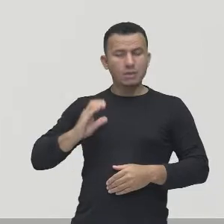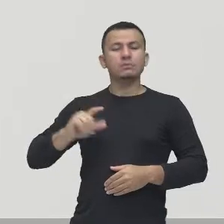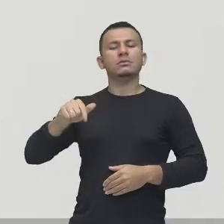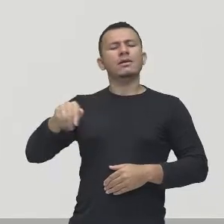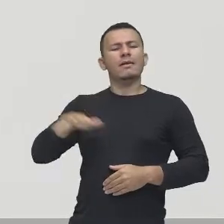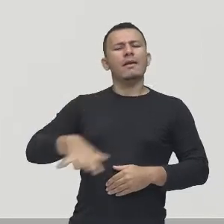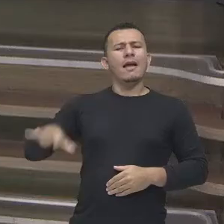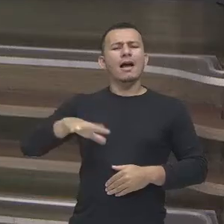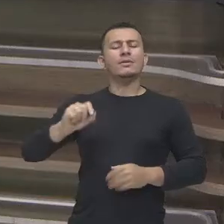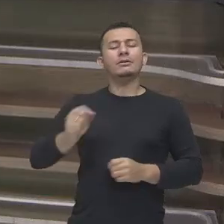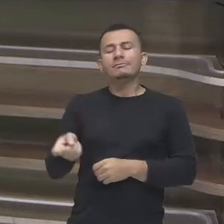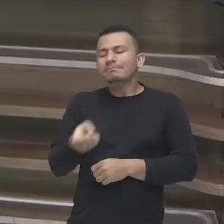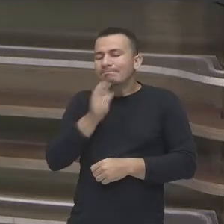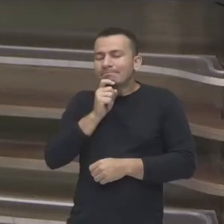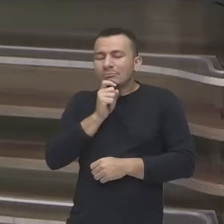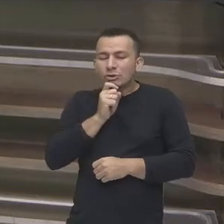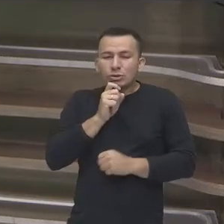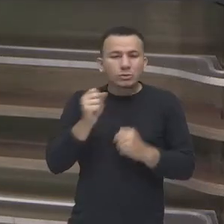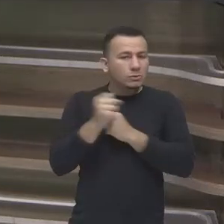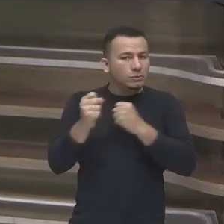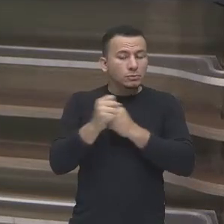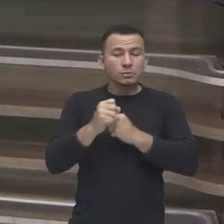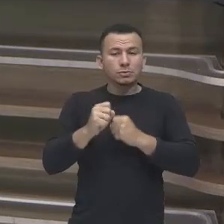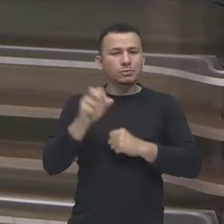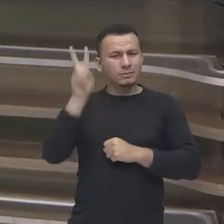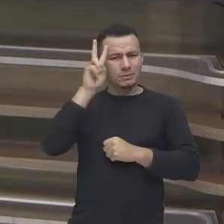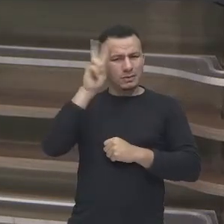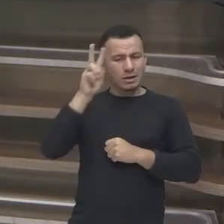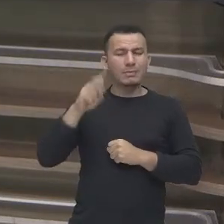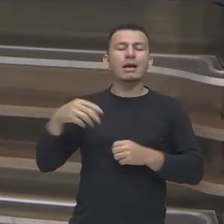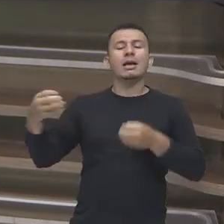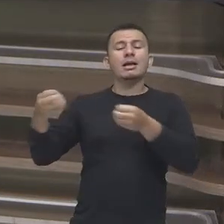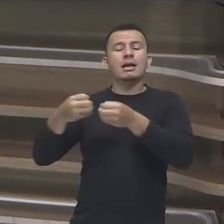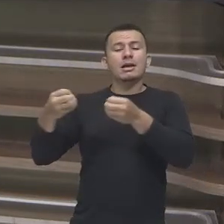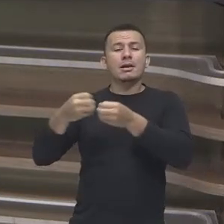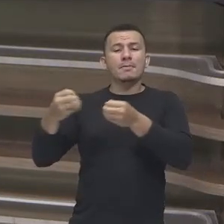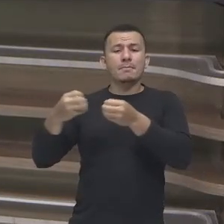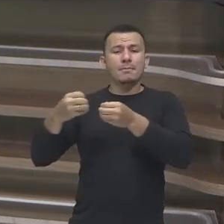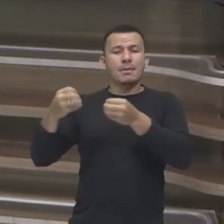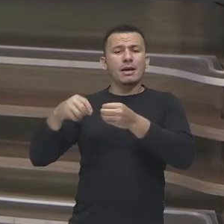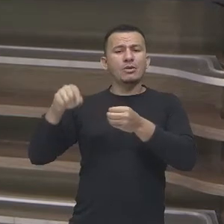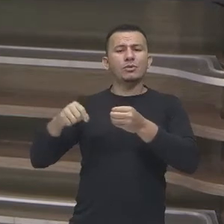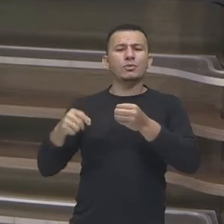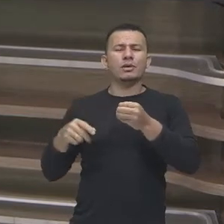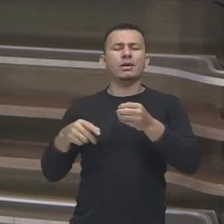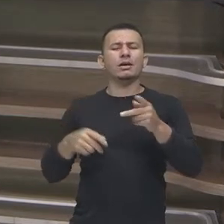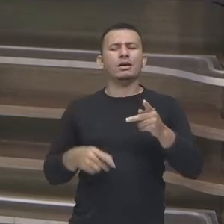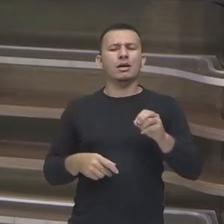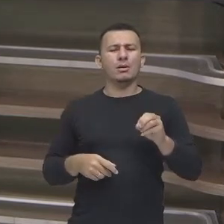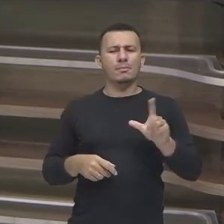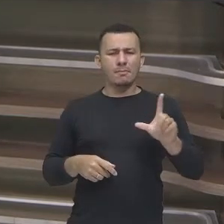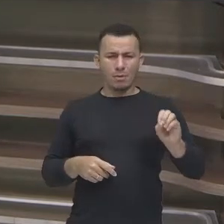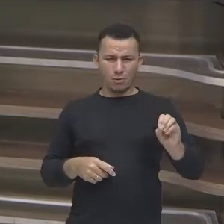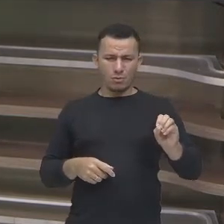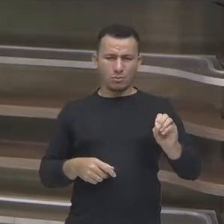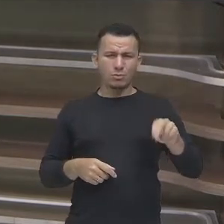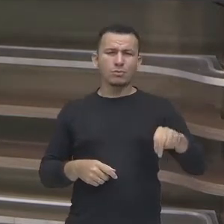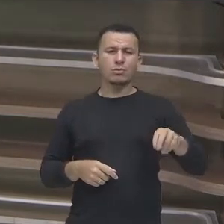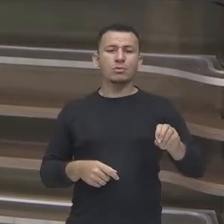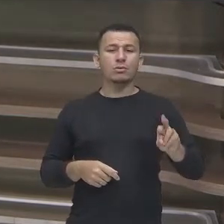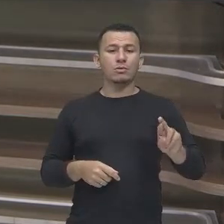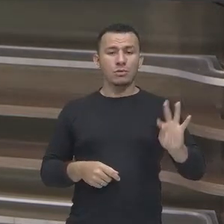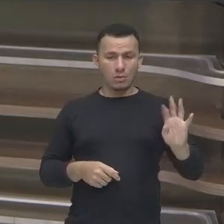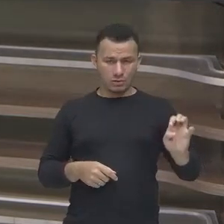onde é muito frio. Lembra que eu falei no começo da aula? São áreas próximas ali do Polo Norte do planeta,